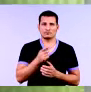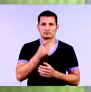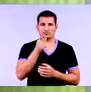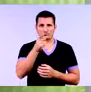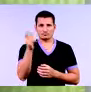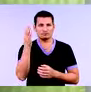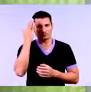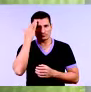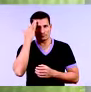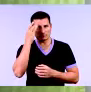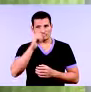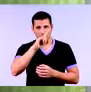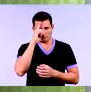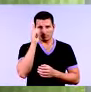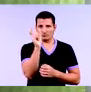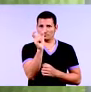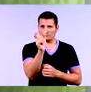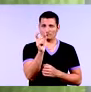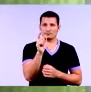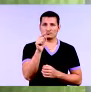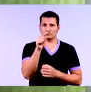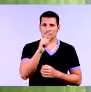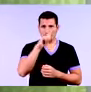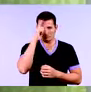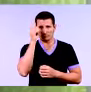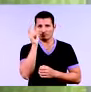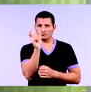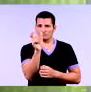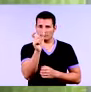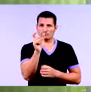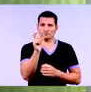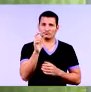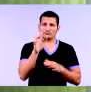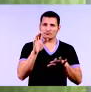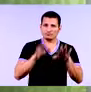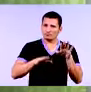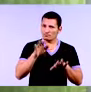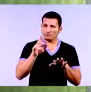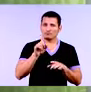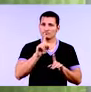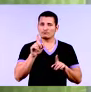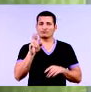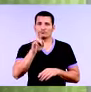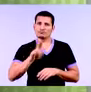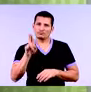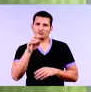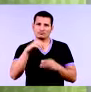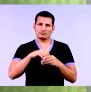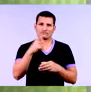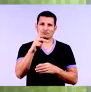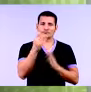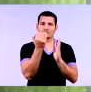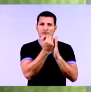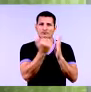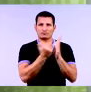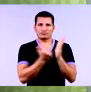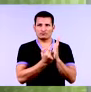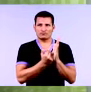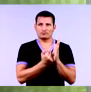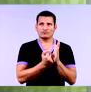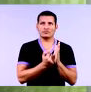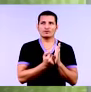saber criar variável para você não criar variável, às vezes, não utilizada, não necessária dentro do seu programa.